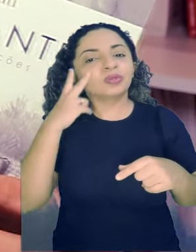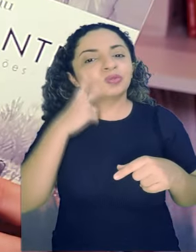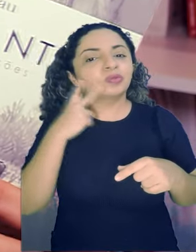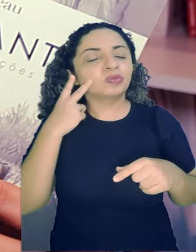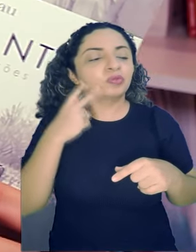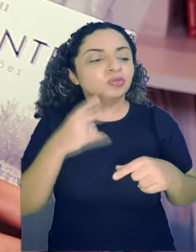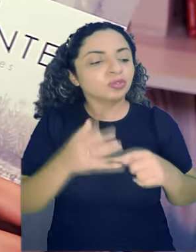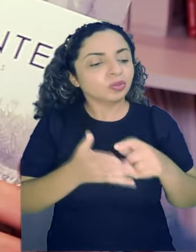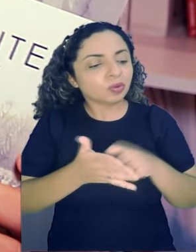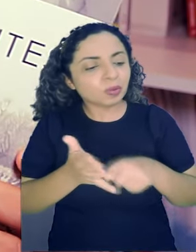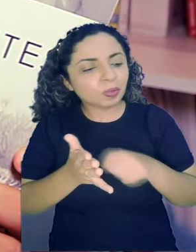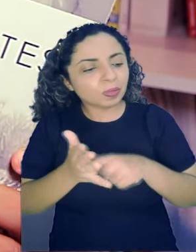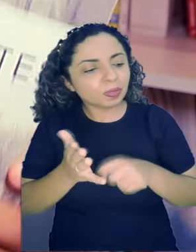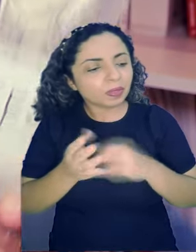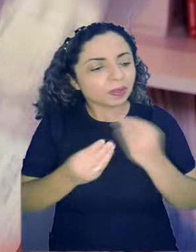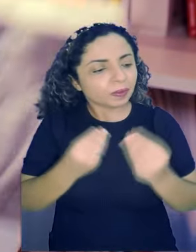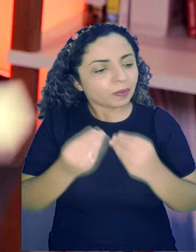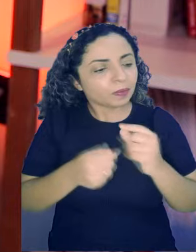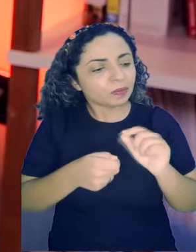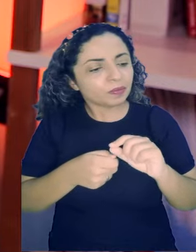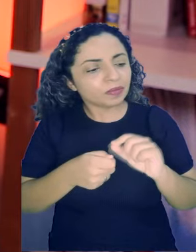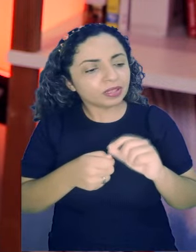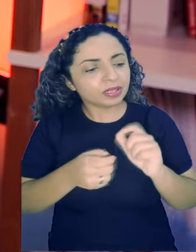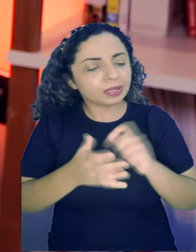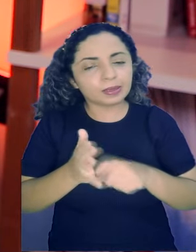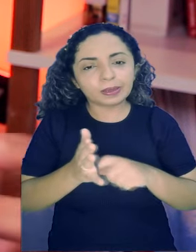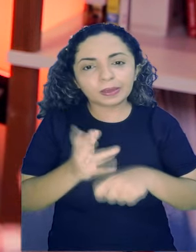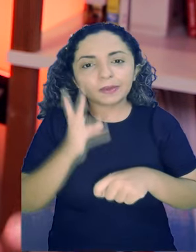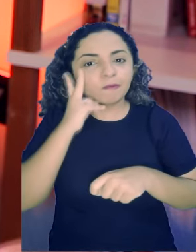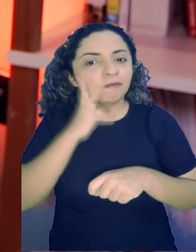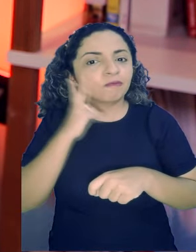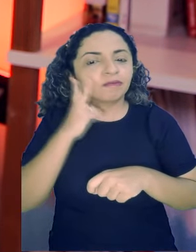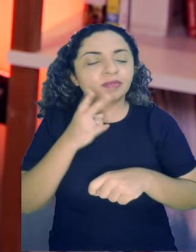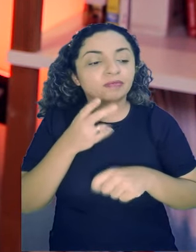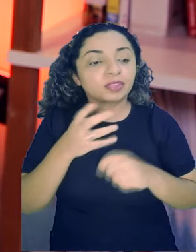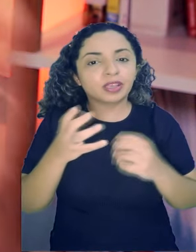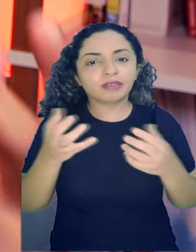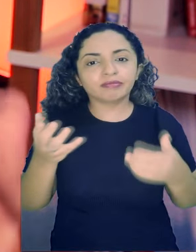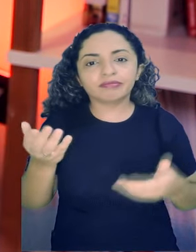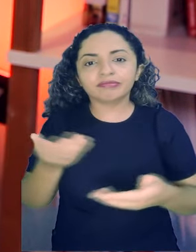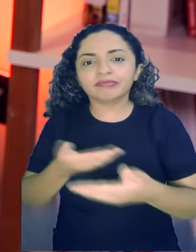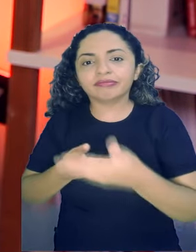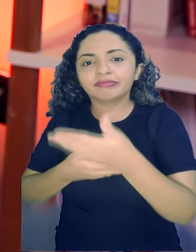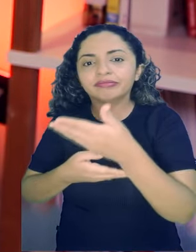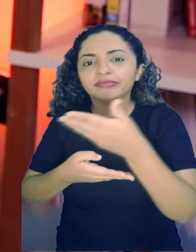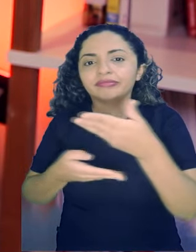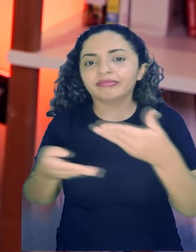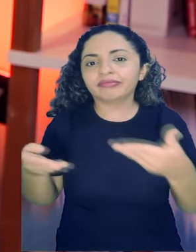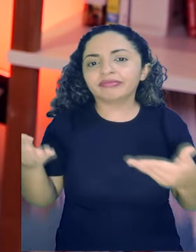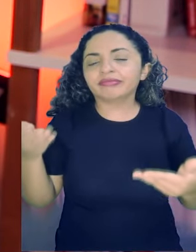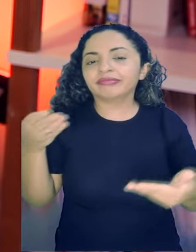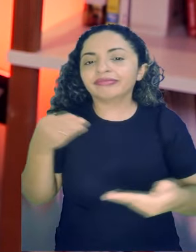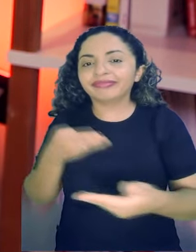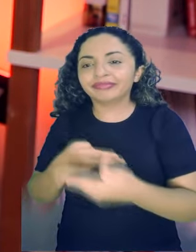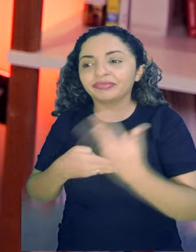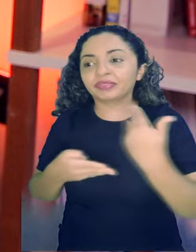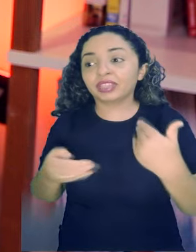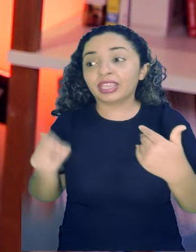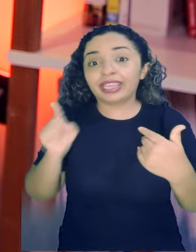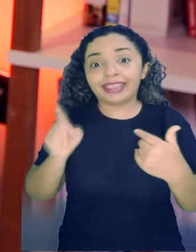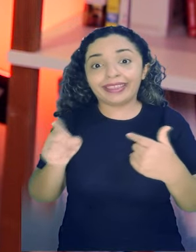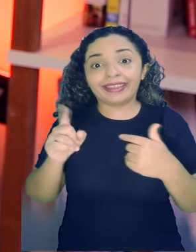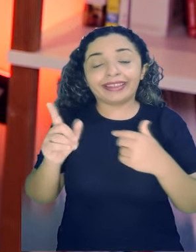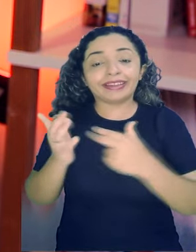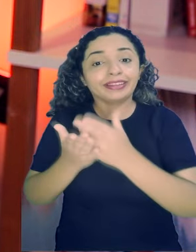Etienne vai tomando nota, e um vai ensinando o outro durante um ano o seu